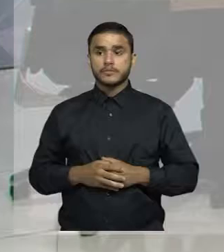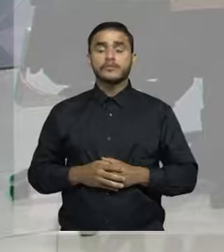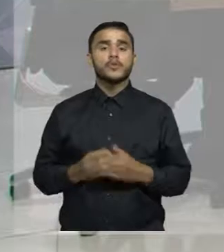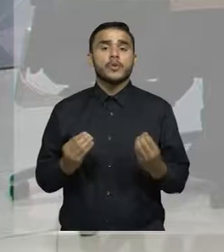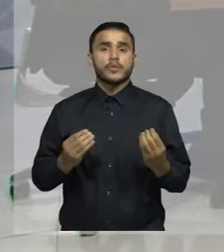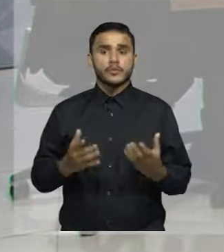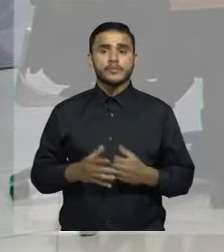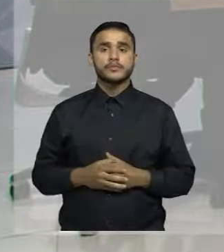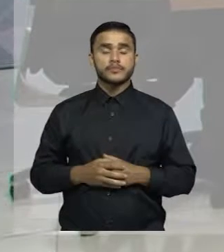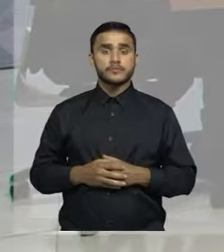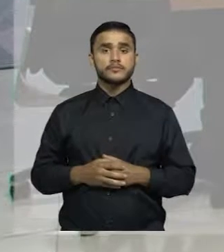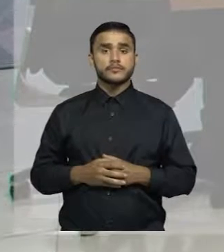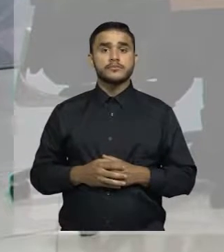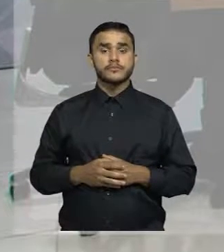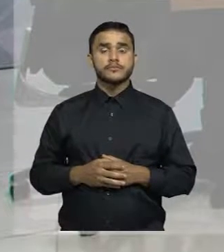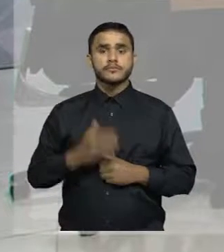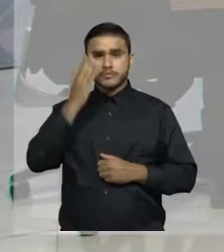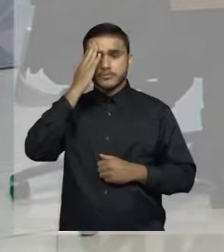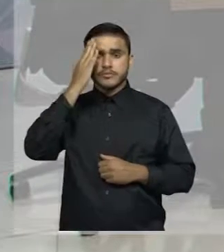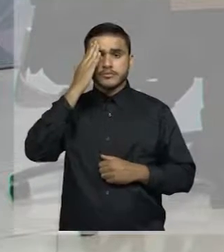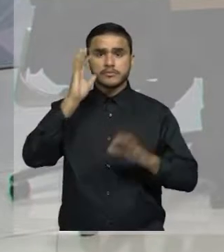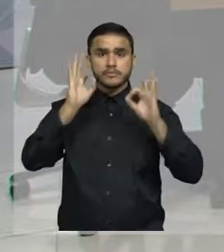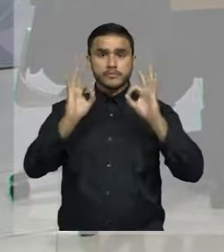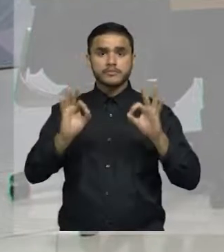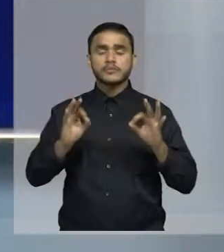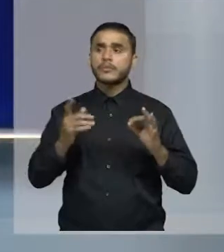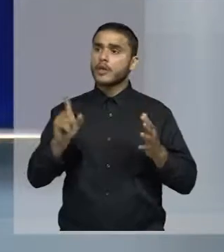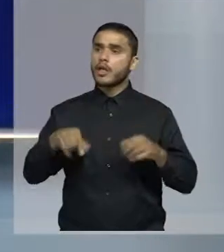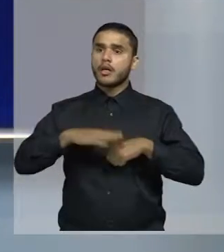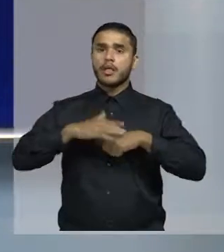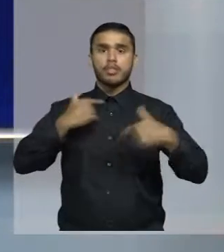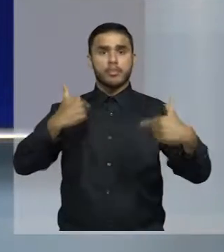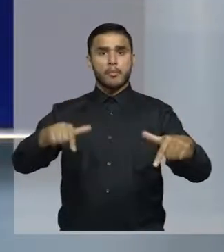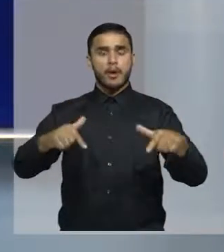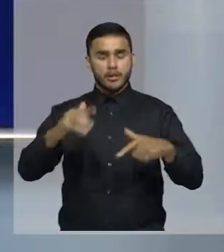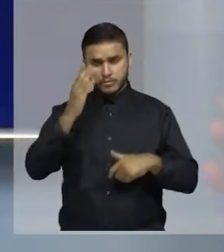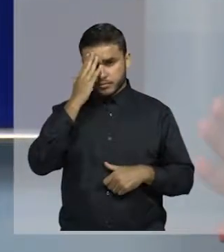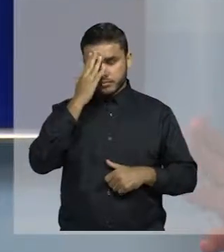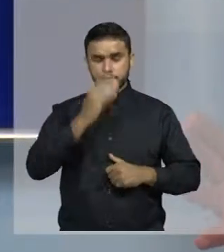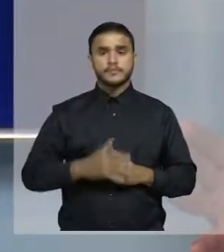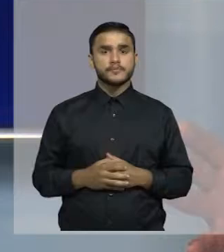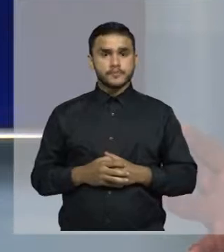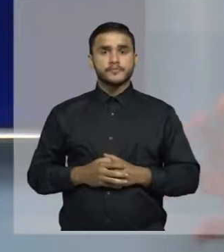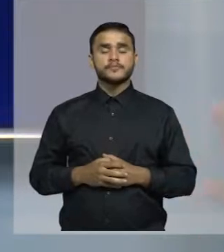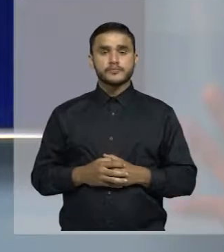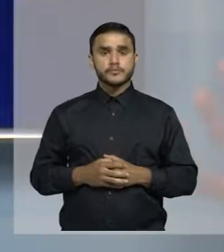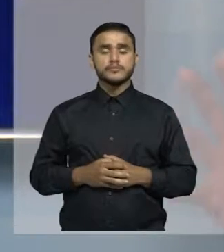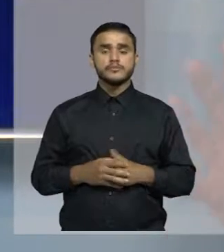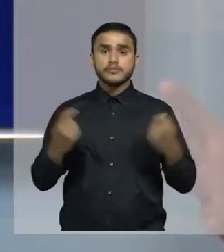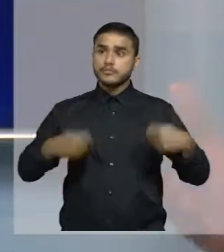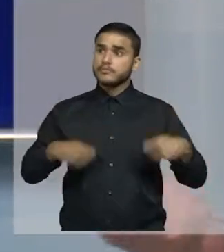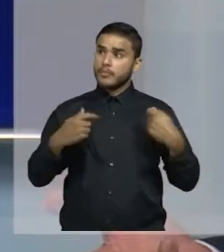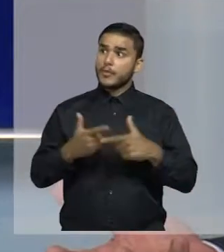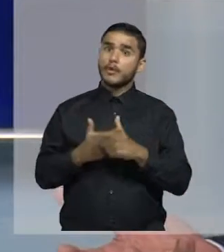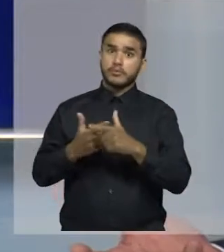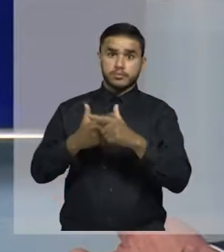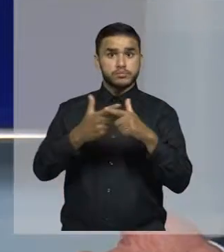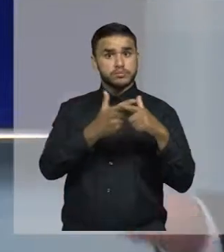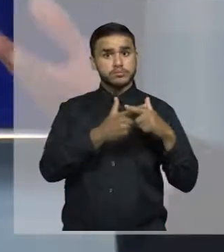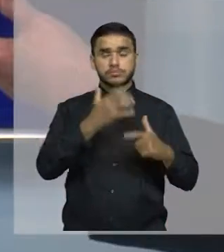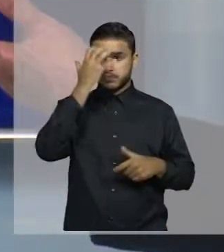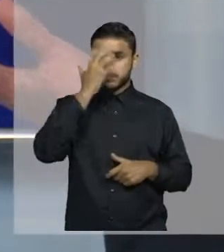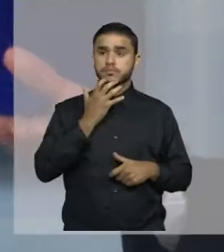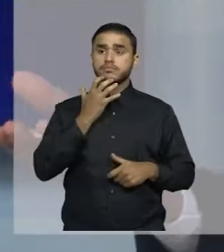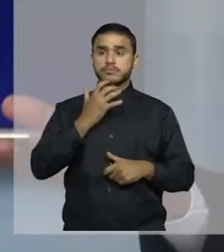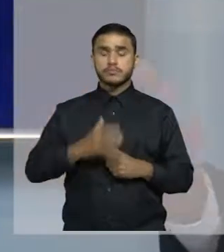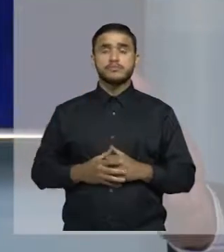que hora ele vai. E ele próprio, no exercício da sua função. Só para deixar bem claro isso, porque esse é um problema muito sério